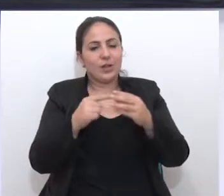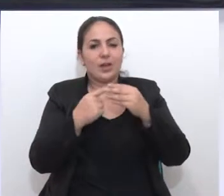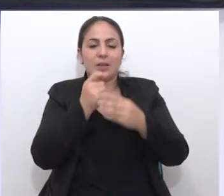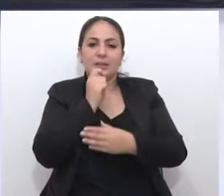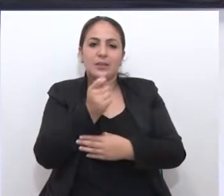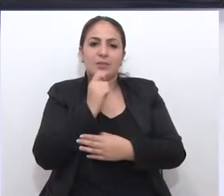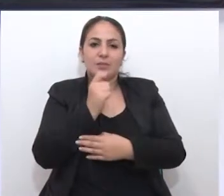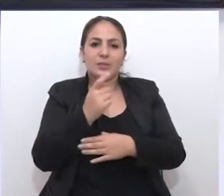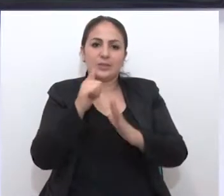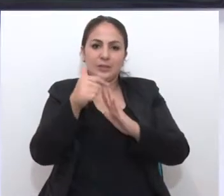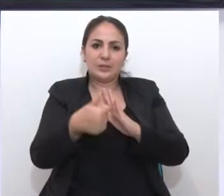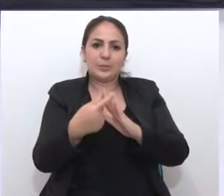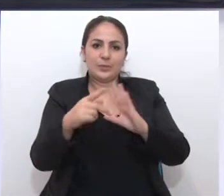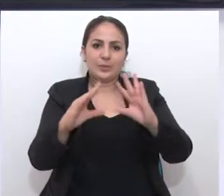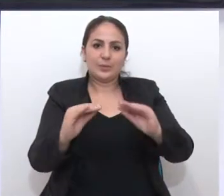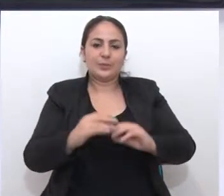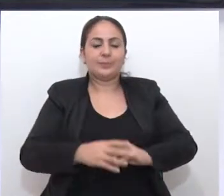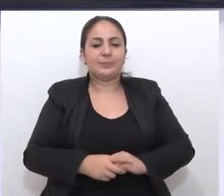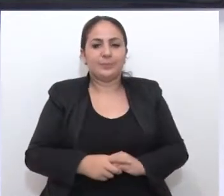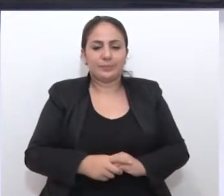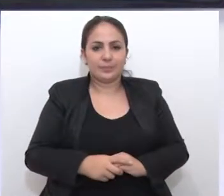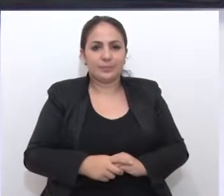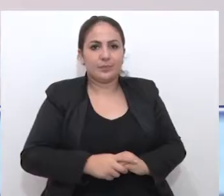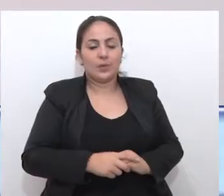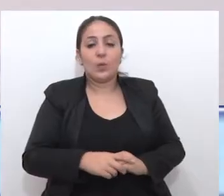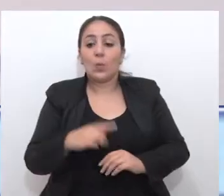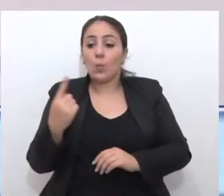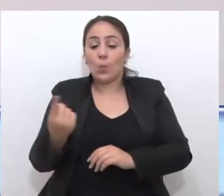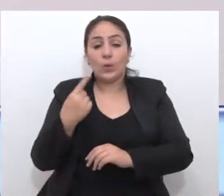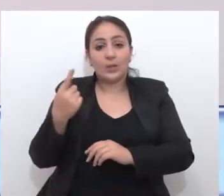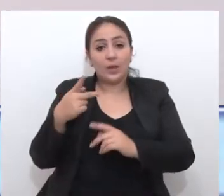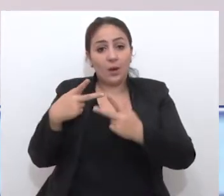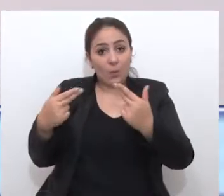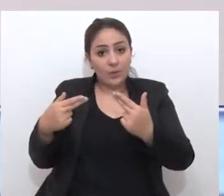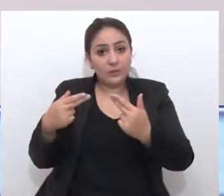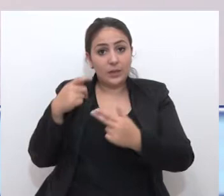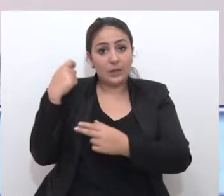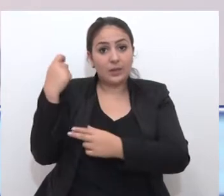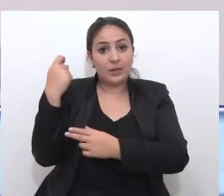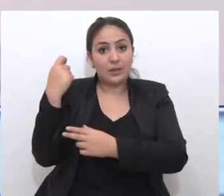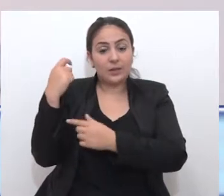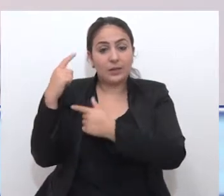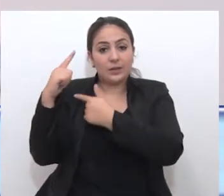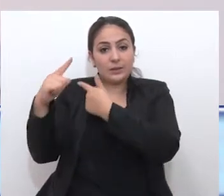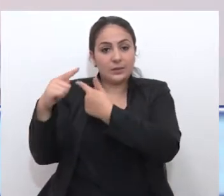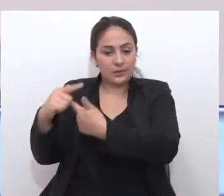da entrevista que vai ao ar nesta noite. O único departamento tradicionalista